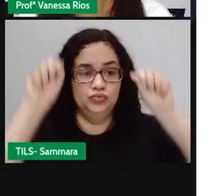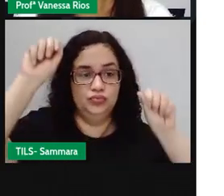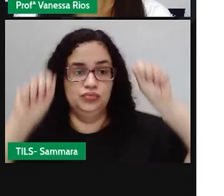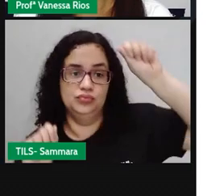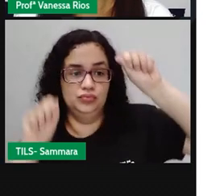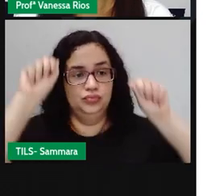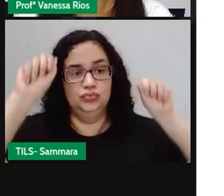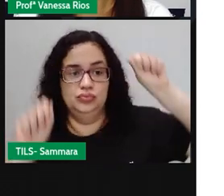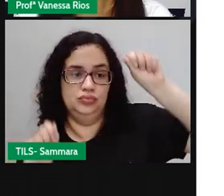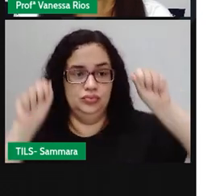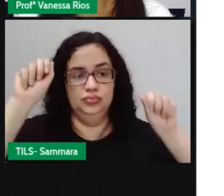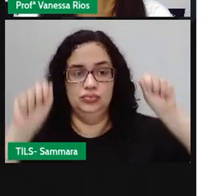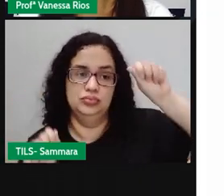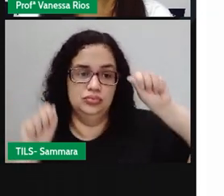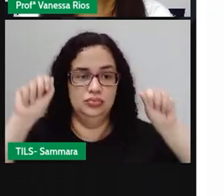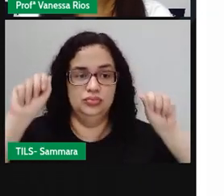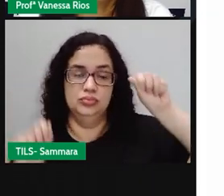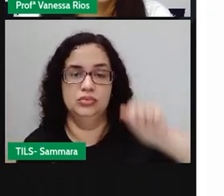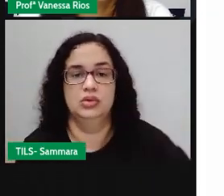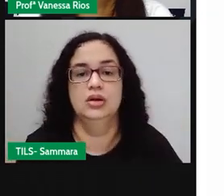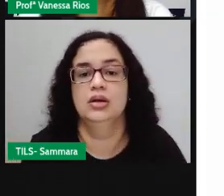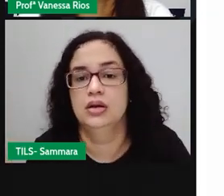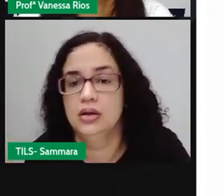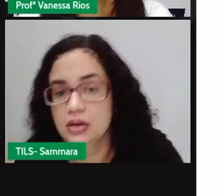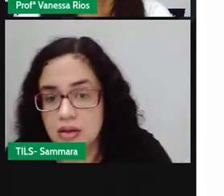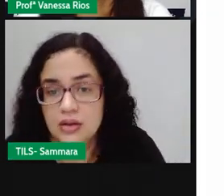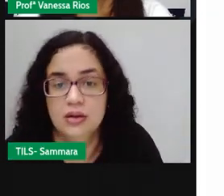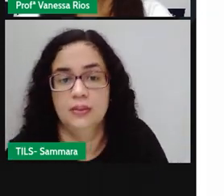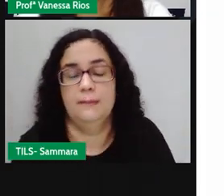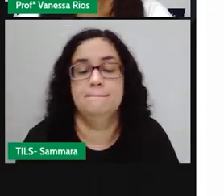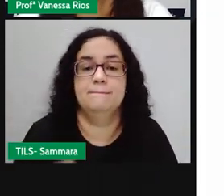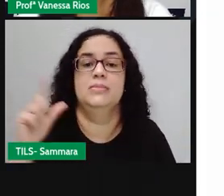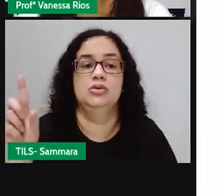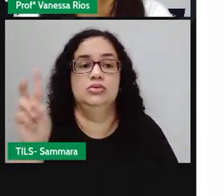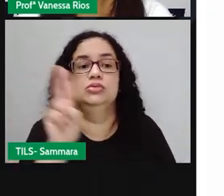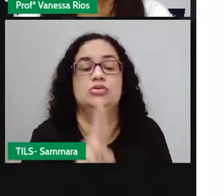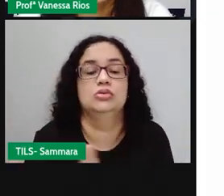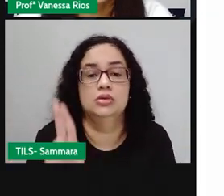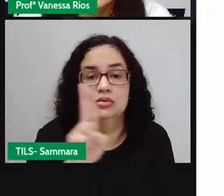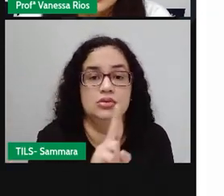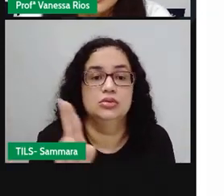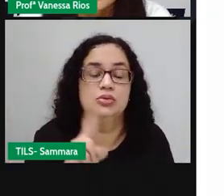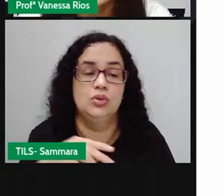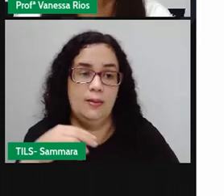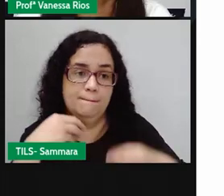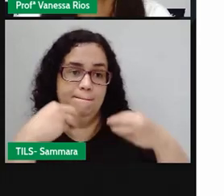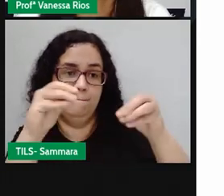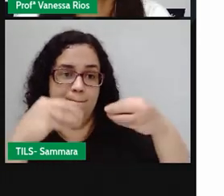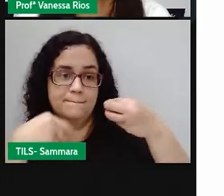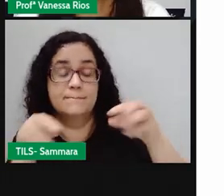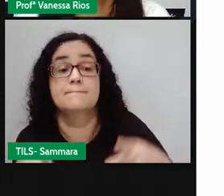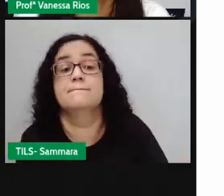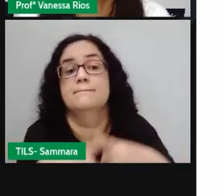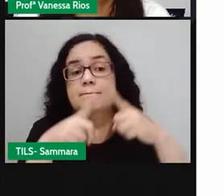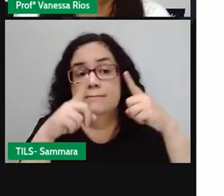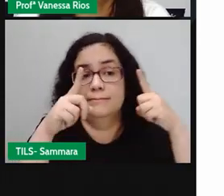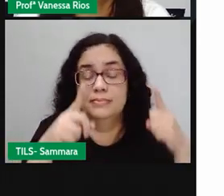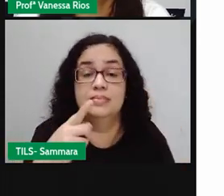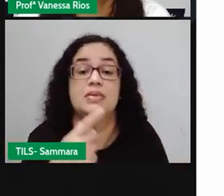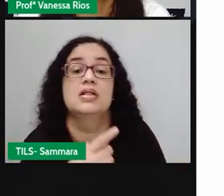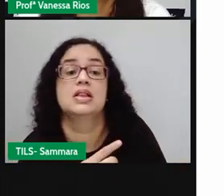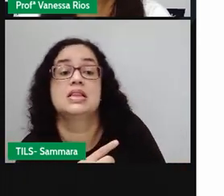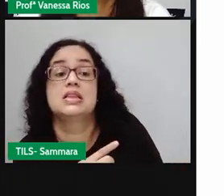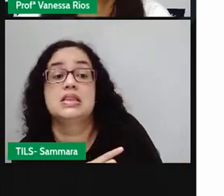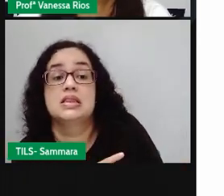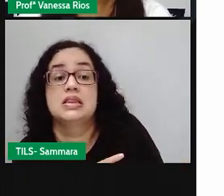né? Em sua grande maioria aí, as bonecas utilizam, ó, o plástico. Mas o plástico ainda